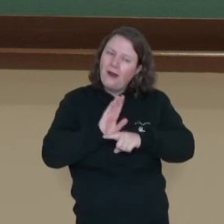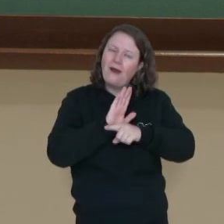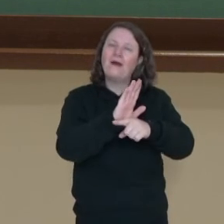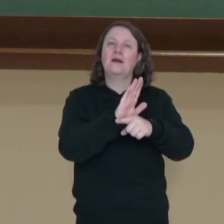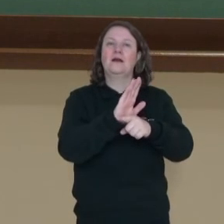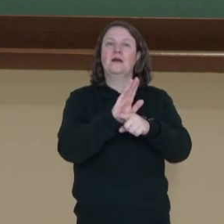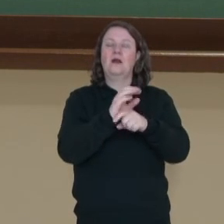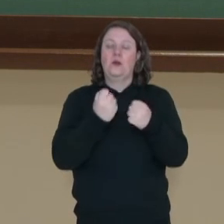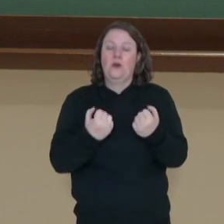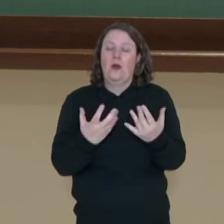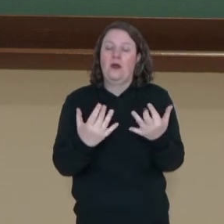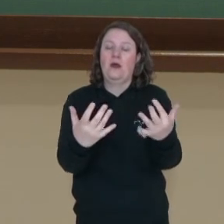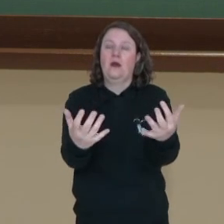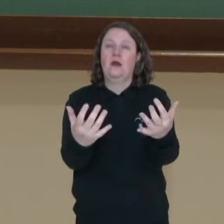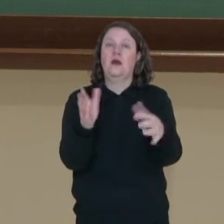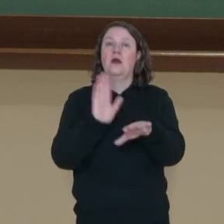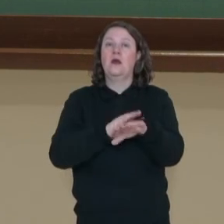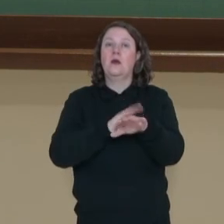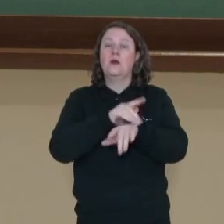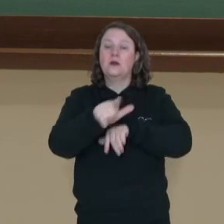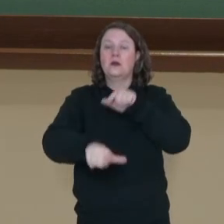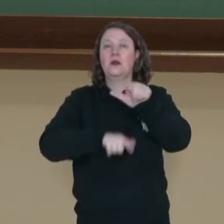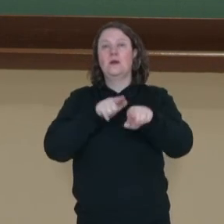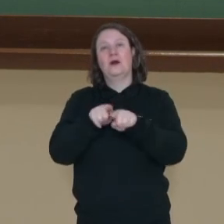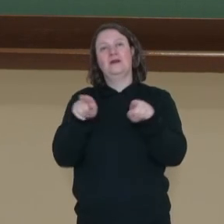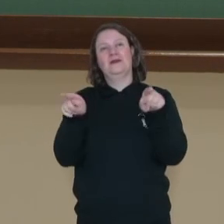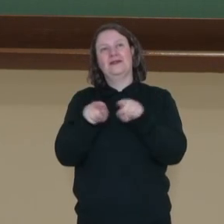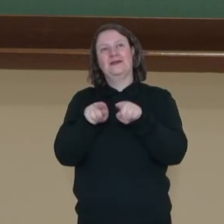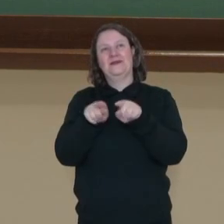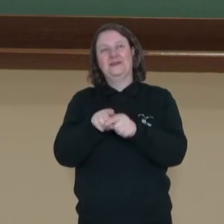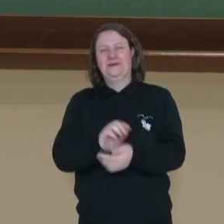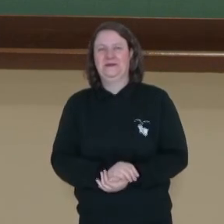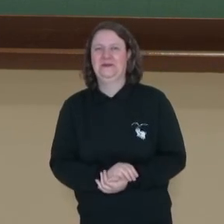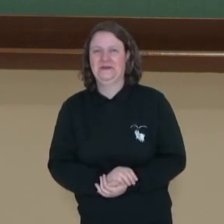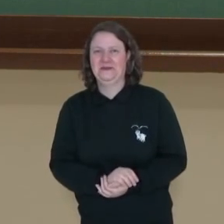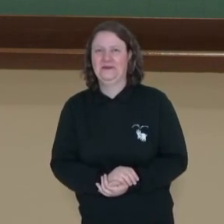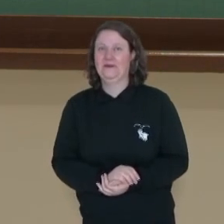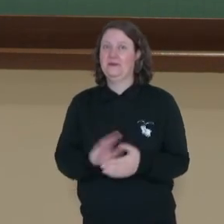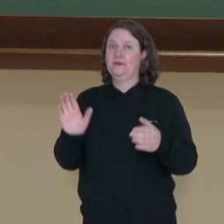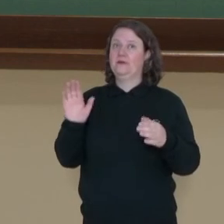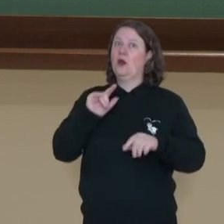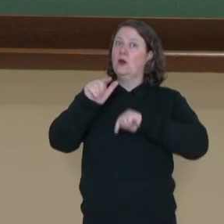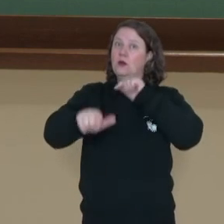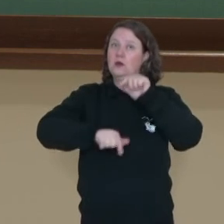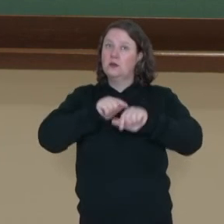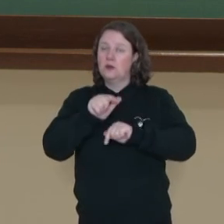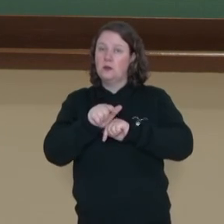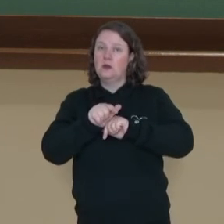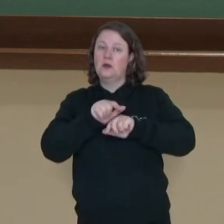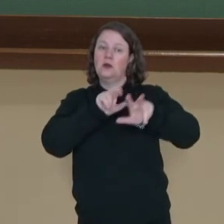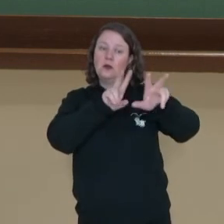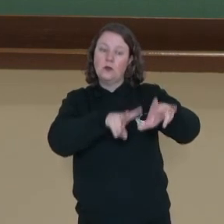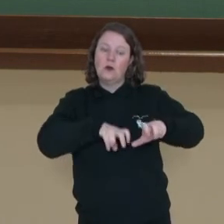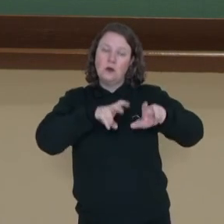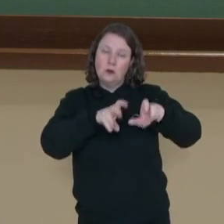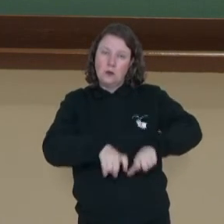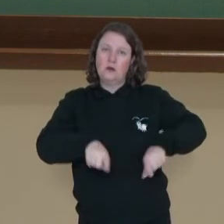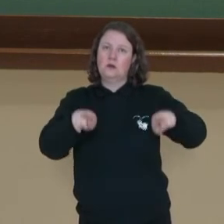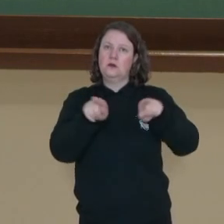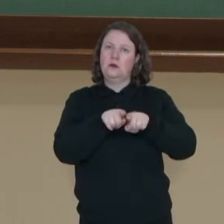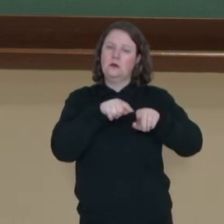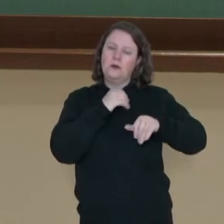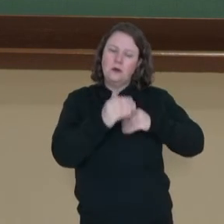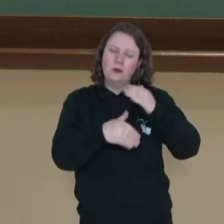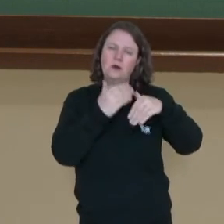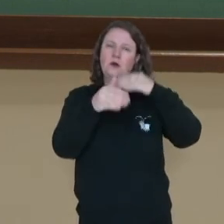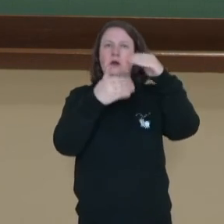disponibilidade de mão de obra para trabalhar na empresa do café. A questão do trabalho nas lavouras cafeeiras e esse processo